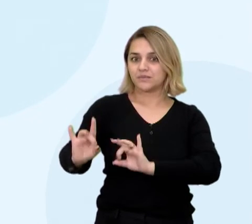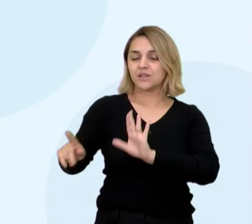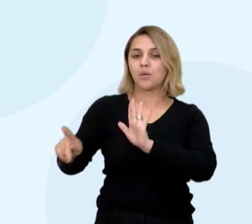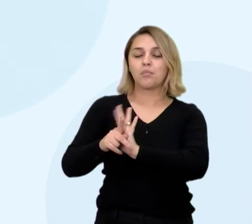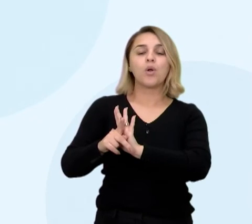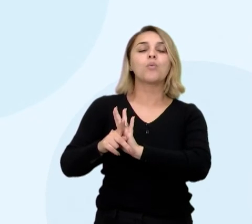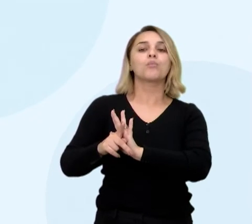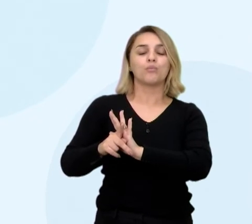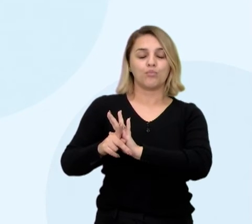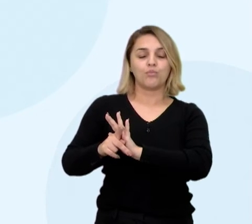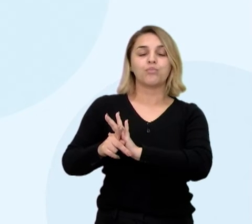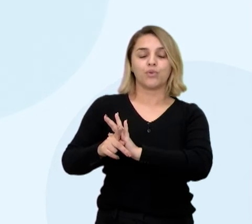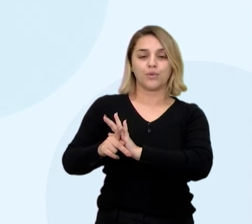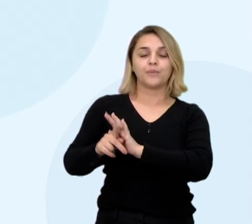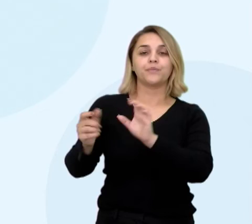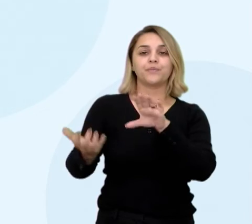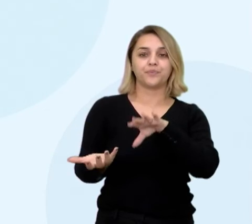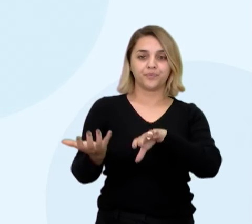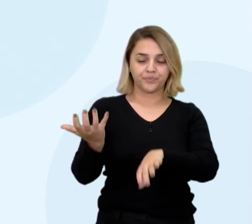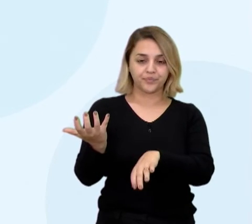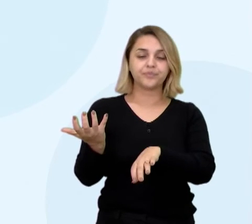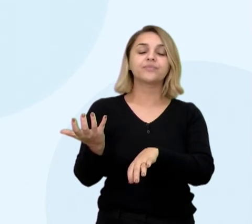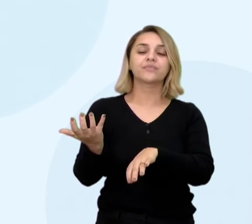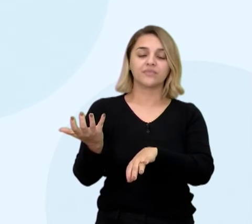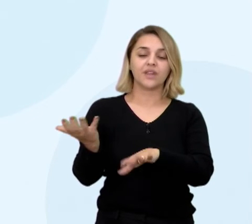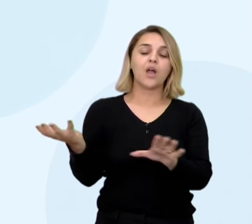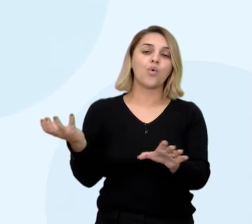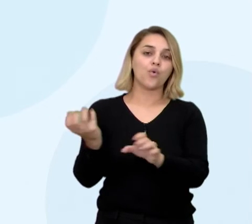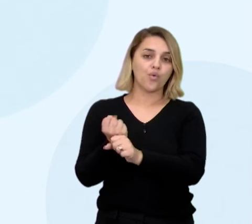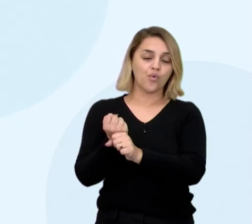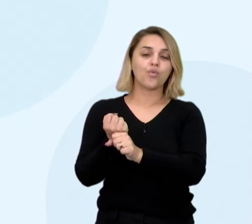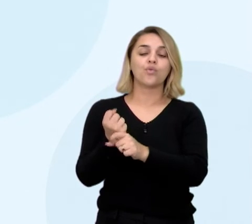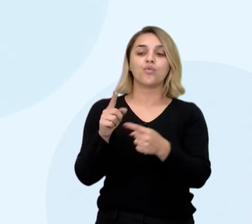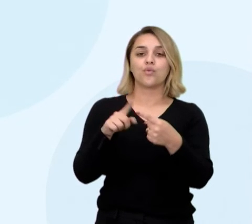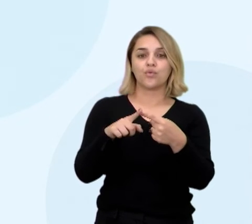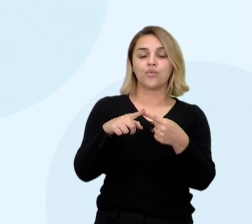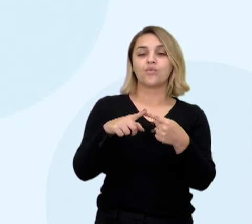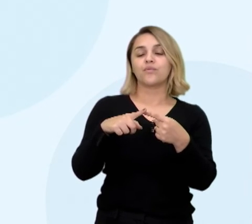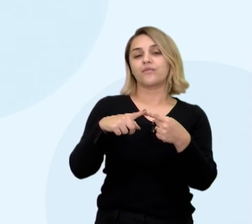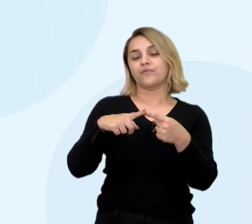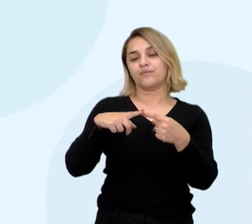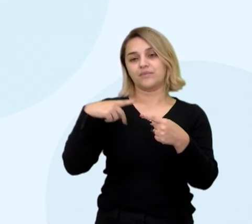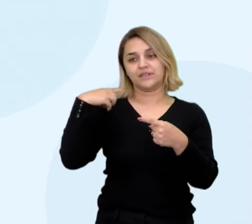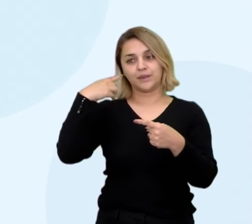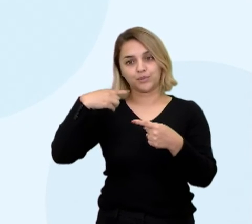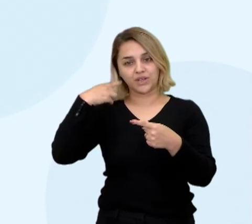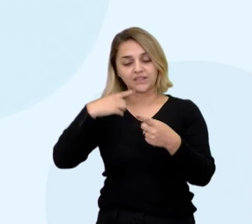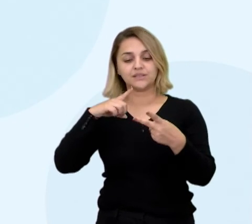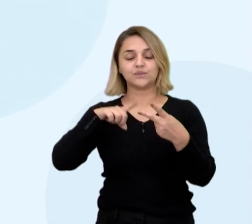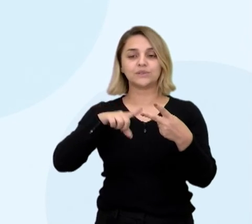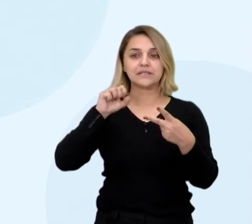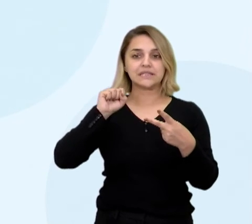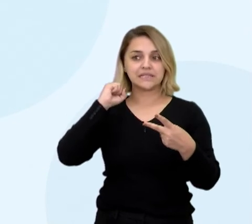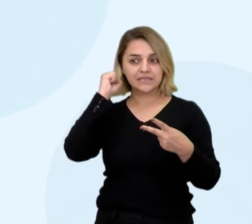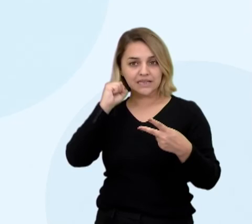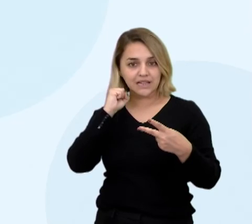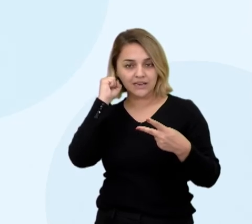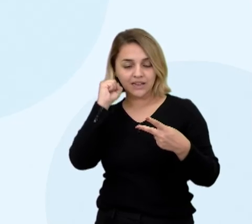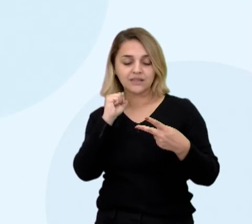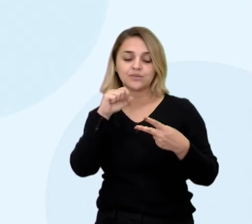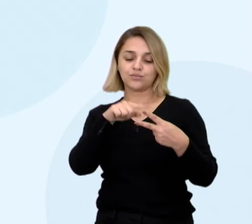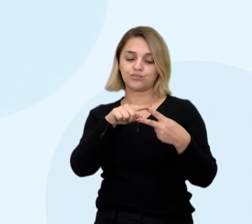Nacional, né, que é o conjunto da Câmara e do Senado, e que são tratadas aí por meio de